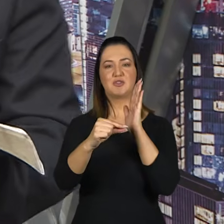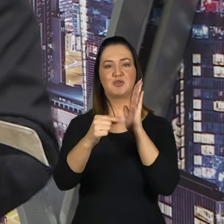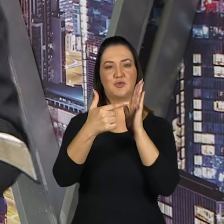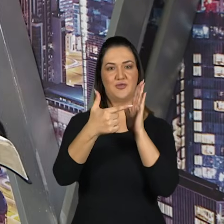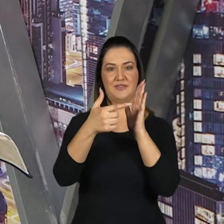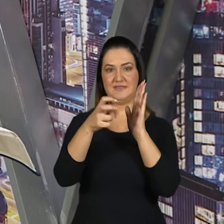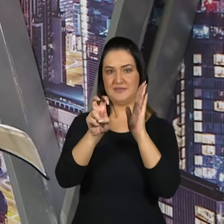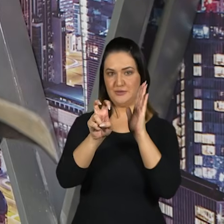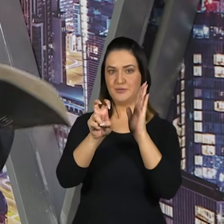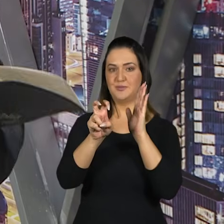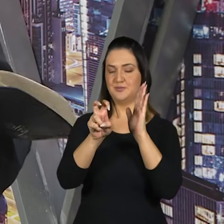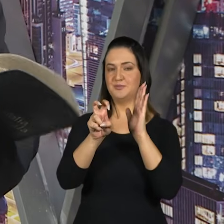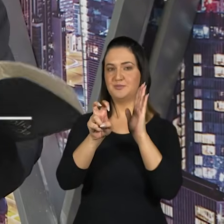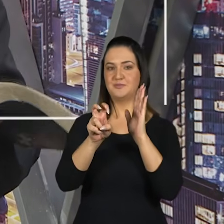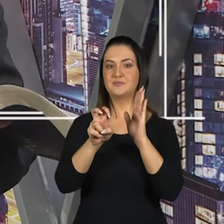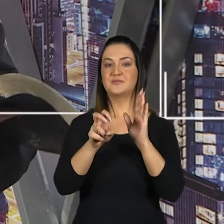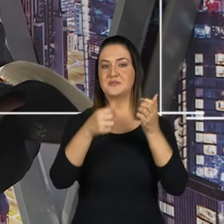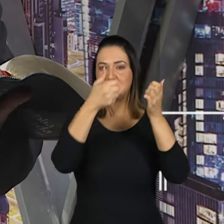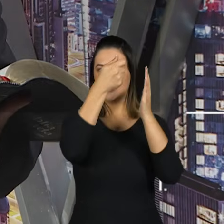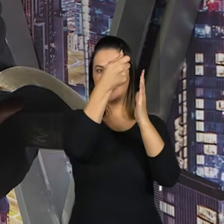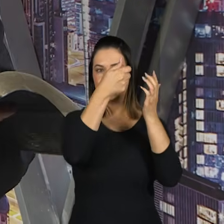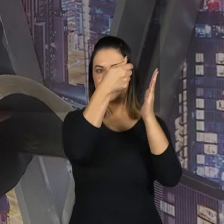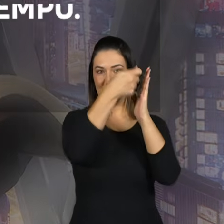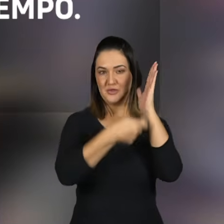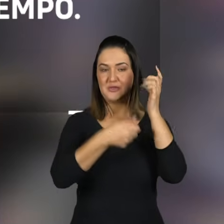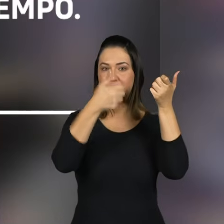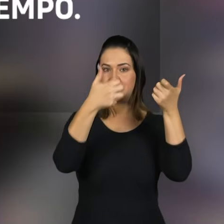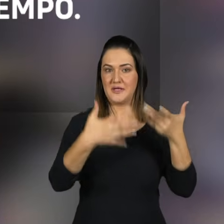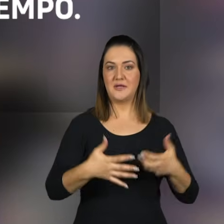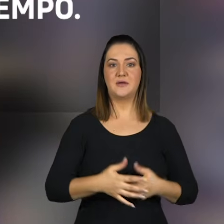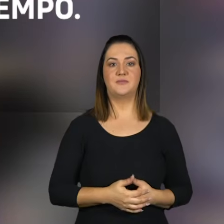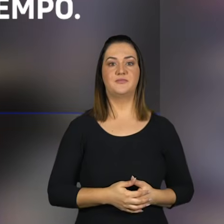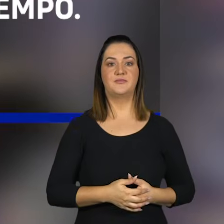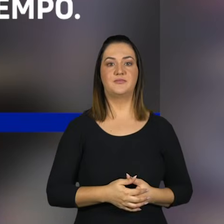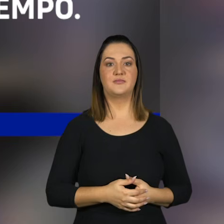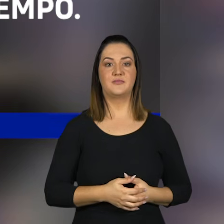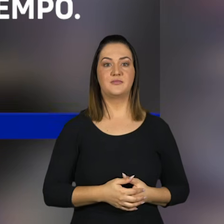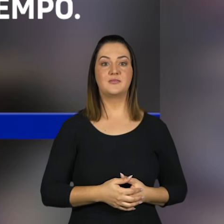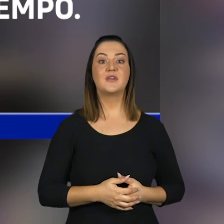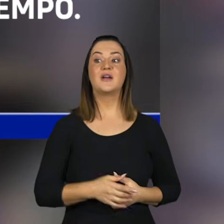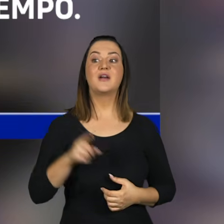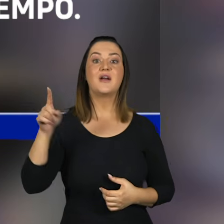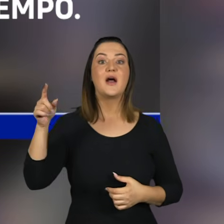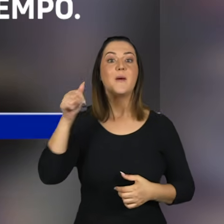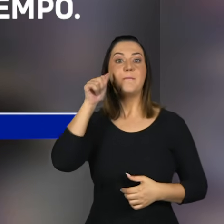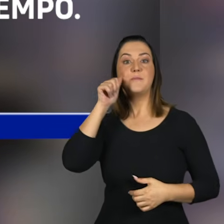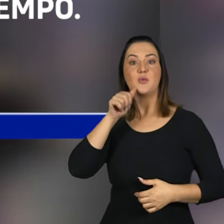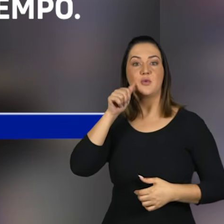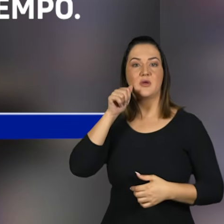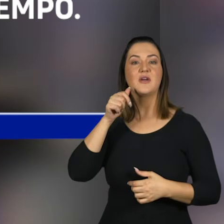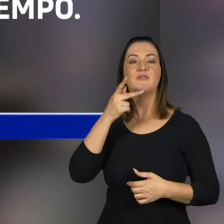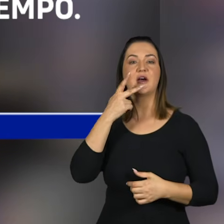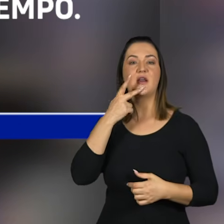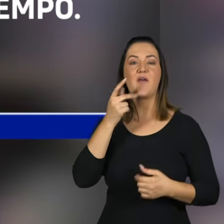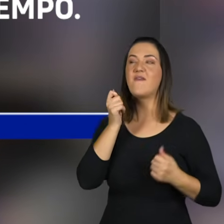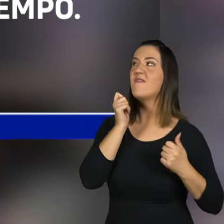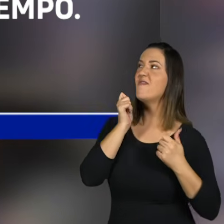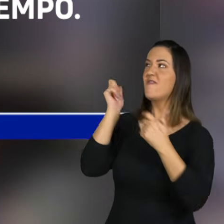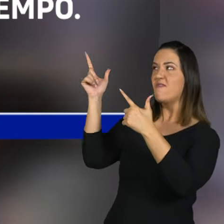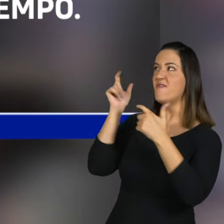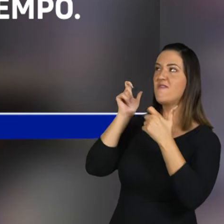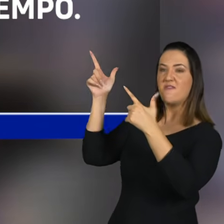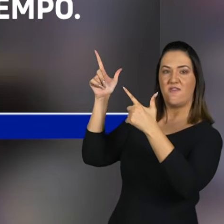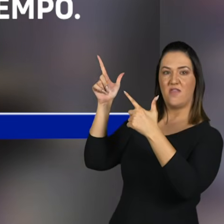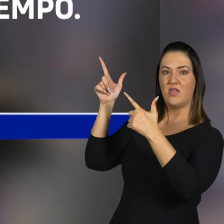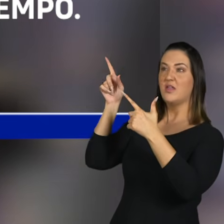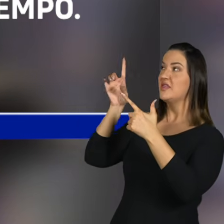o verso de número 25, está escrito: proferirá palavras contra o Altíssimo, magoará